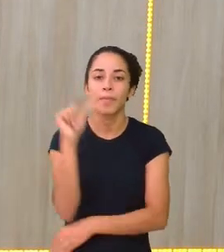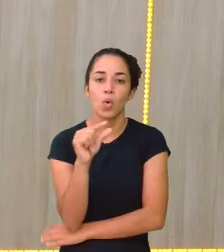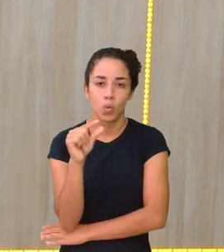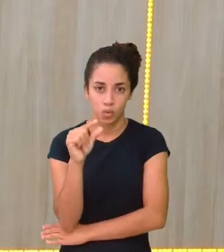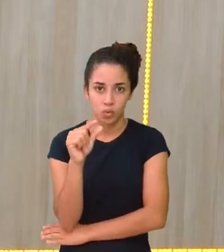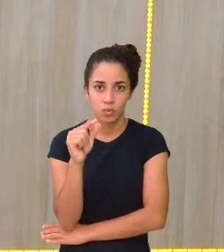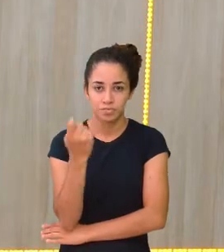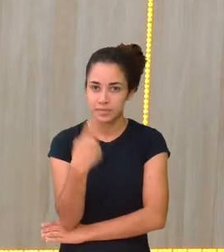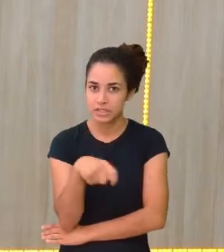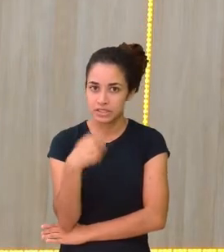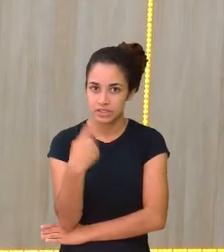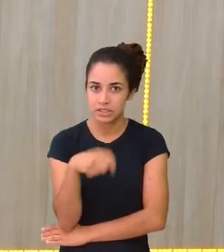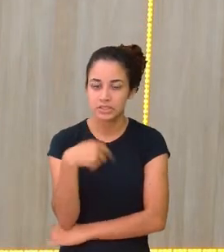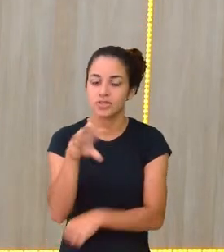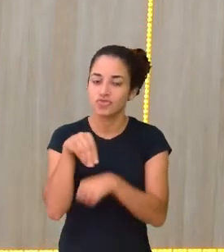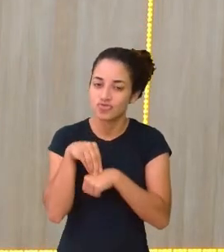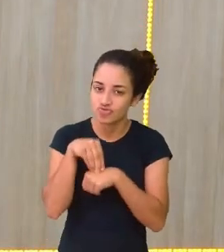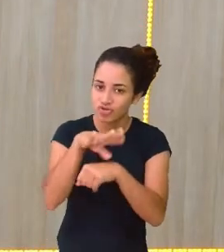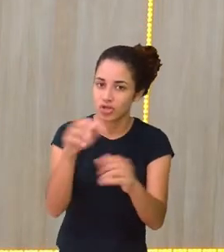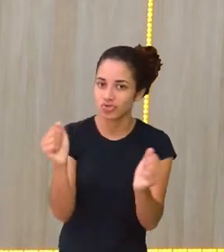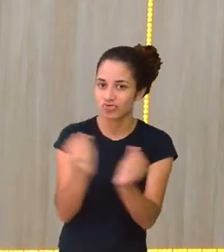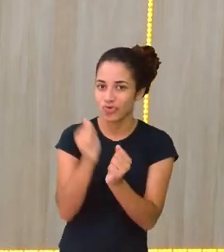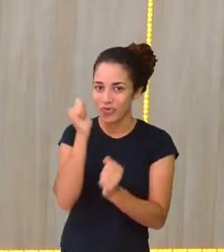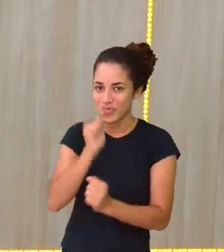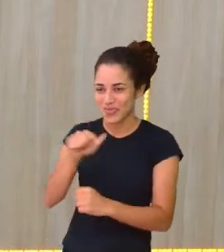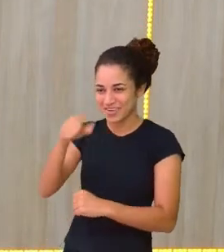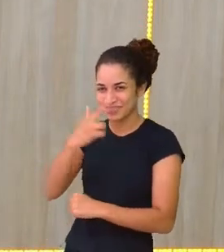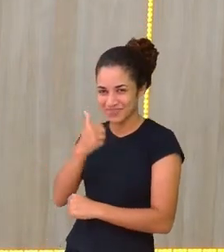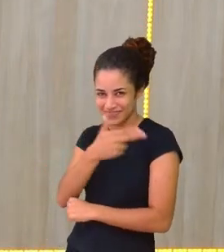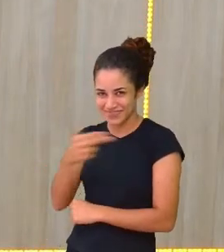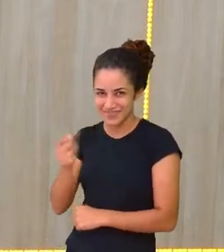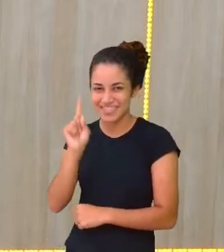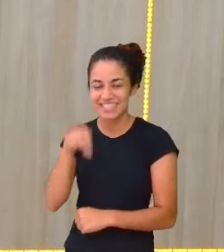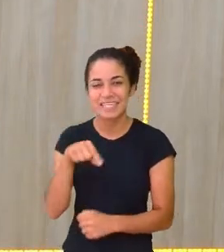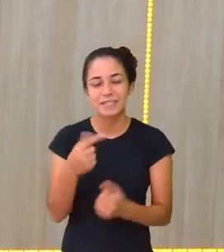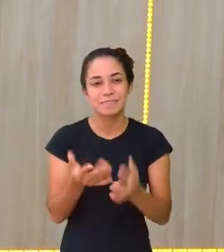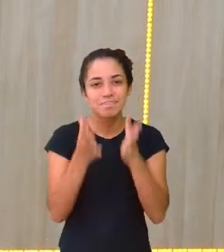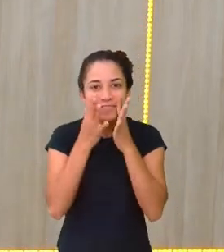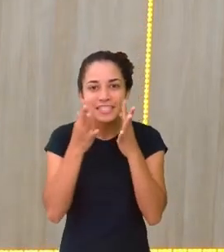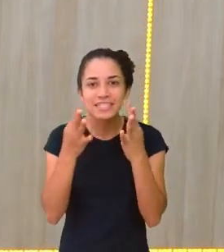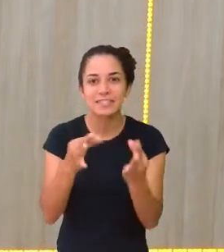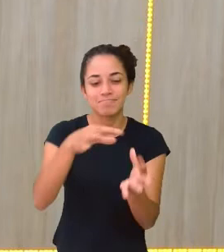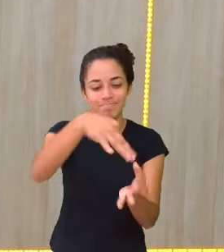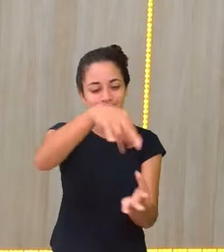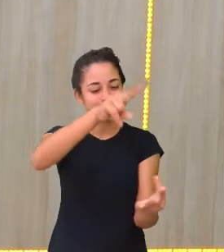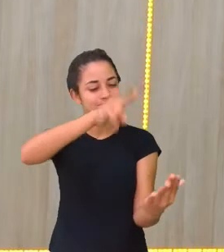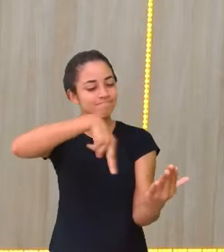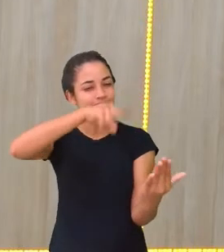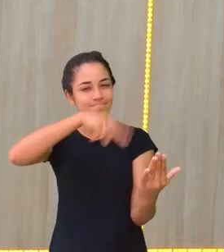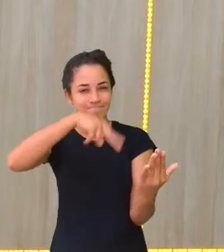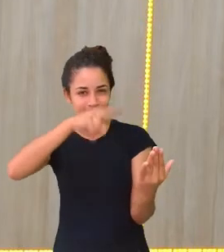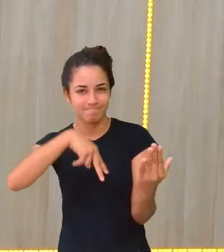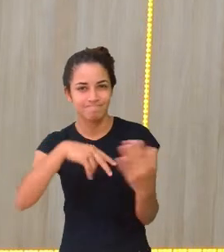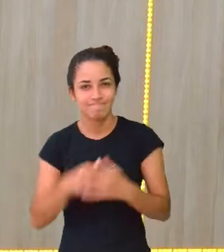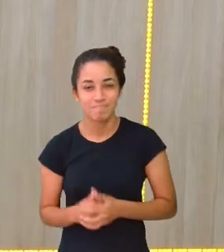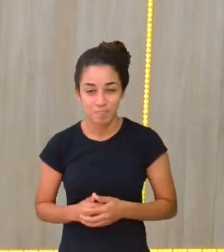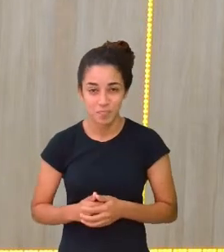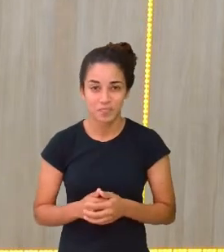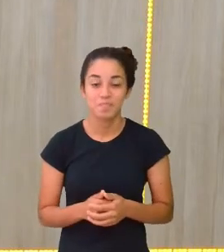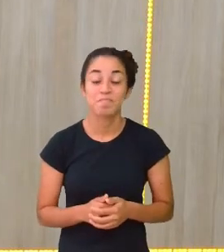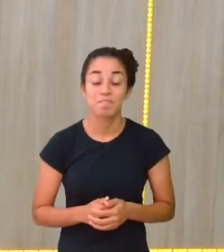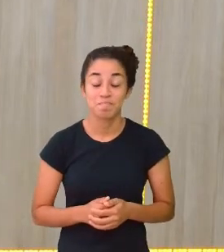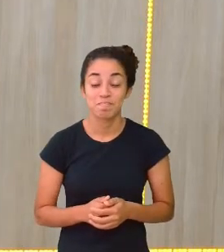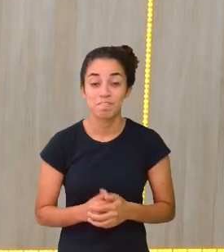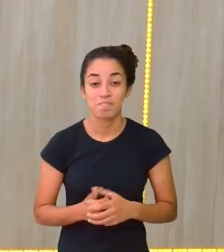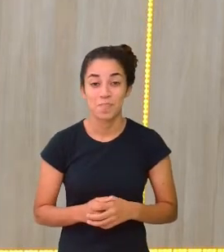Então, a minha dica aí, juntamente com a da nutricionista, é a gente dar essa olhada nos rótulos, a leitura